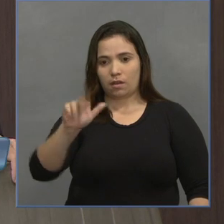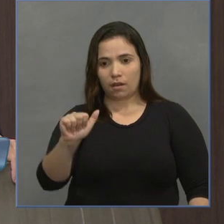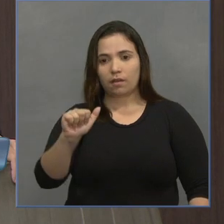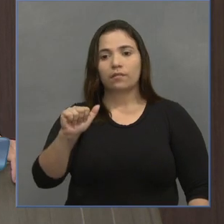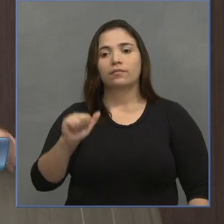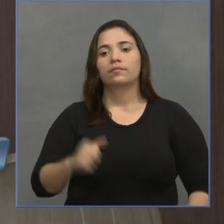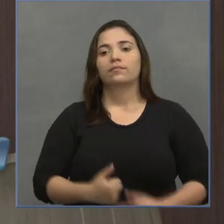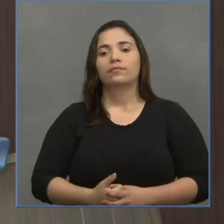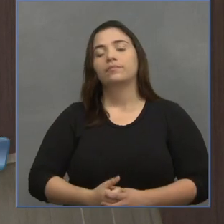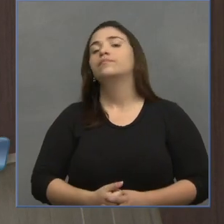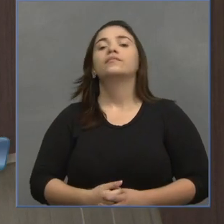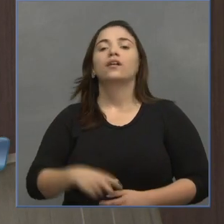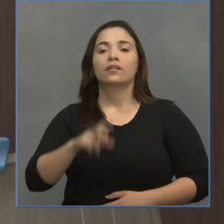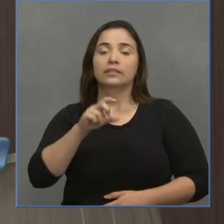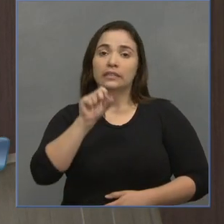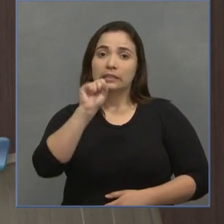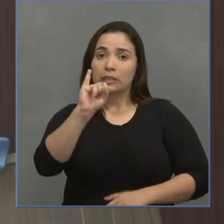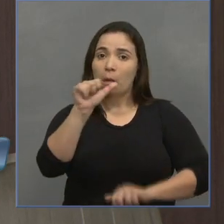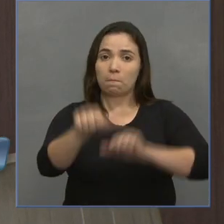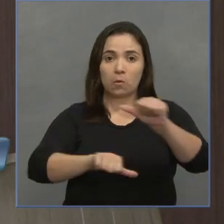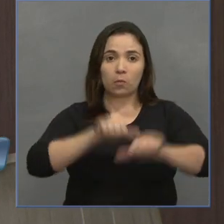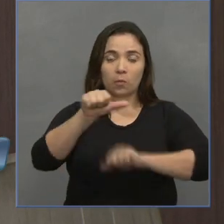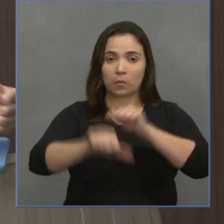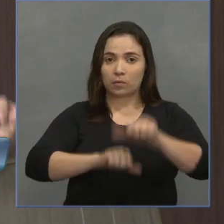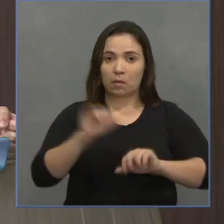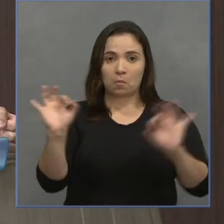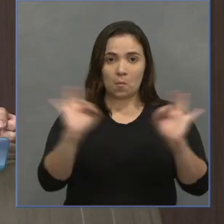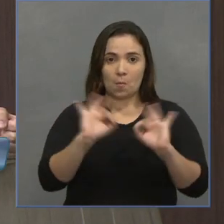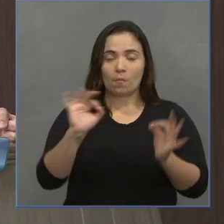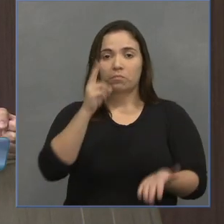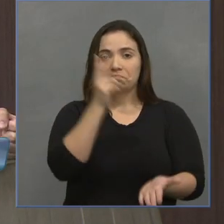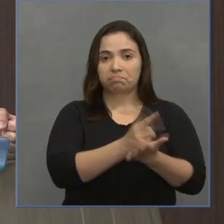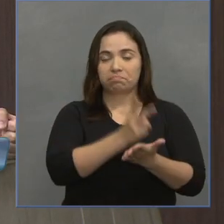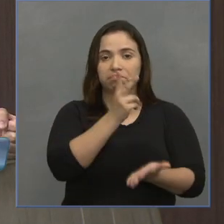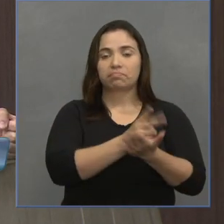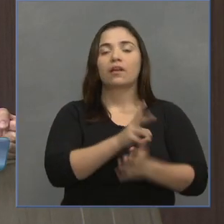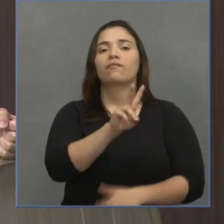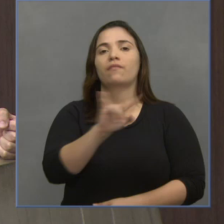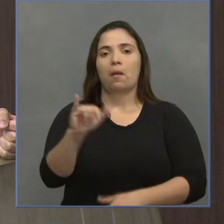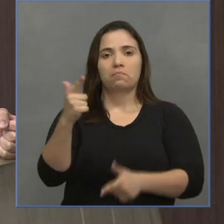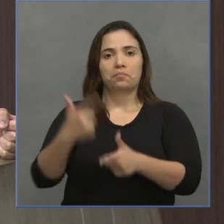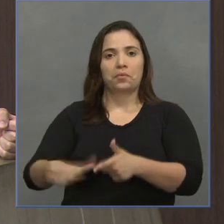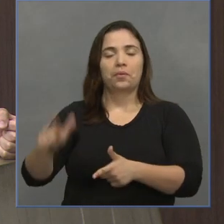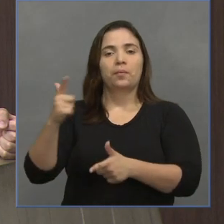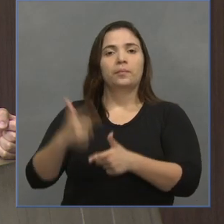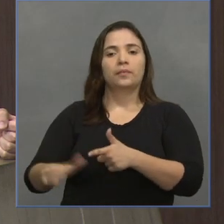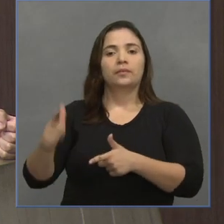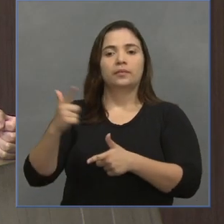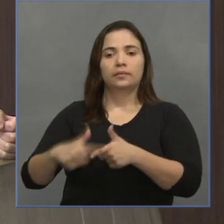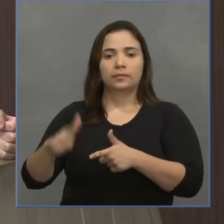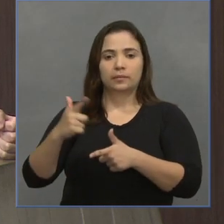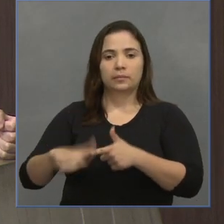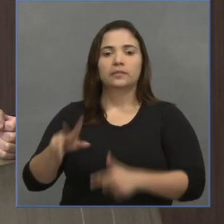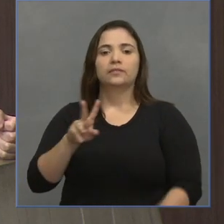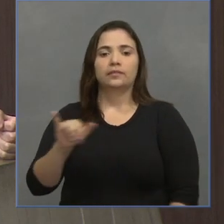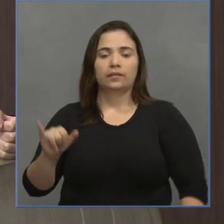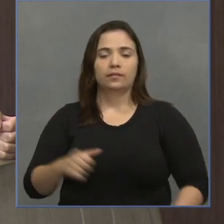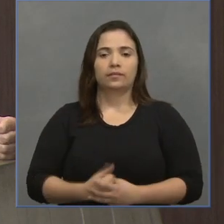perigosamente em risco se não alterarmos profundamente esse modelo de desenvolvimento.